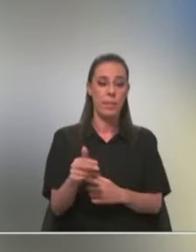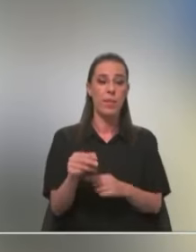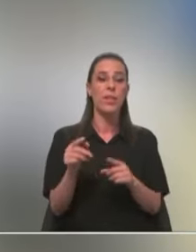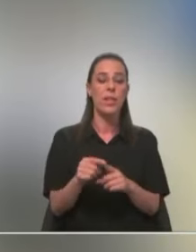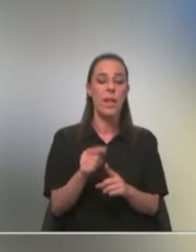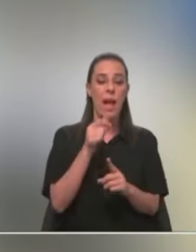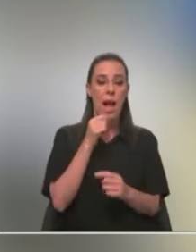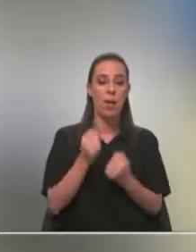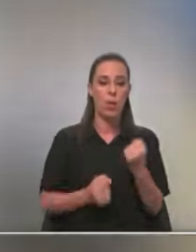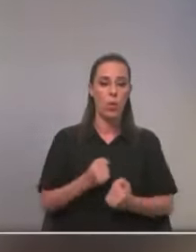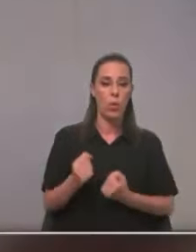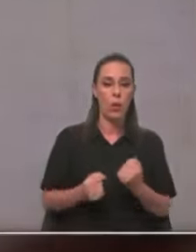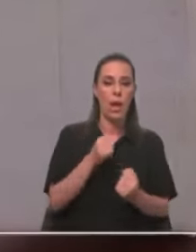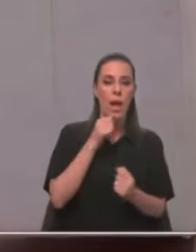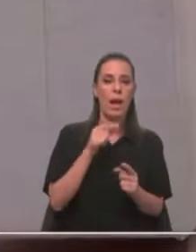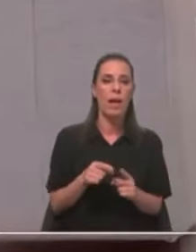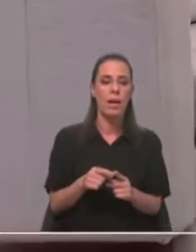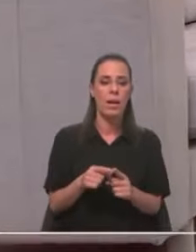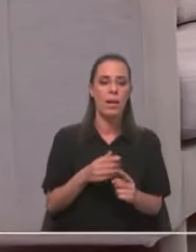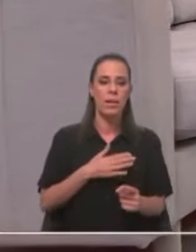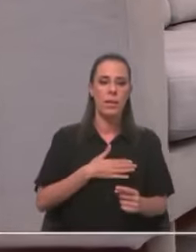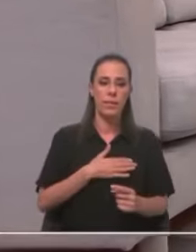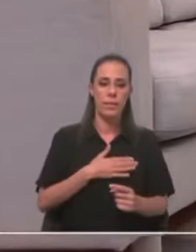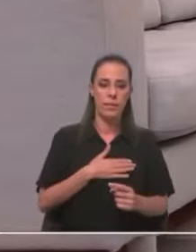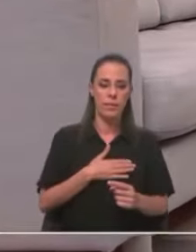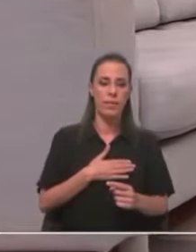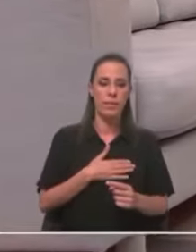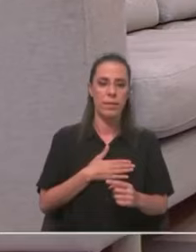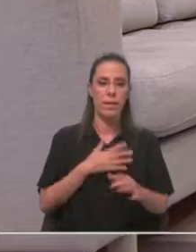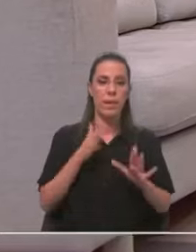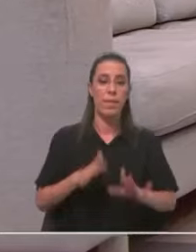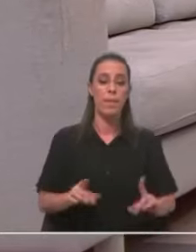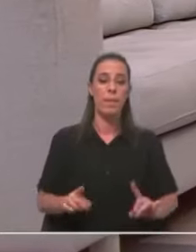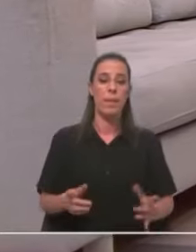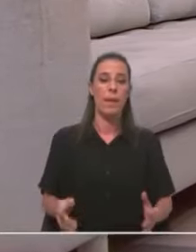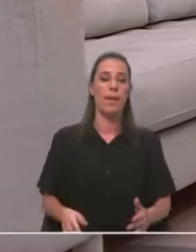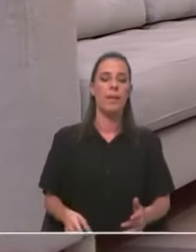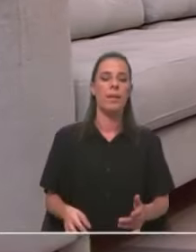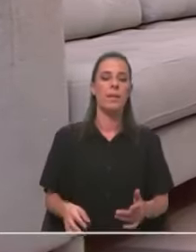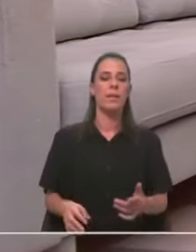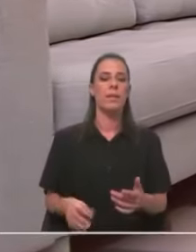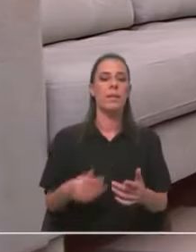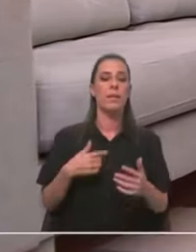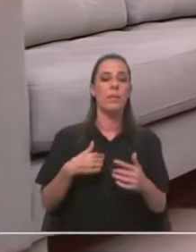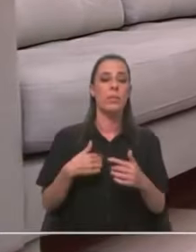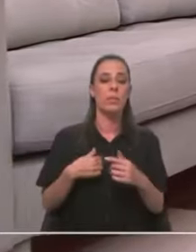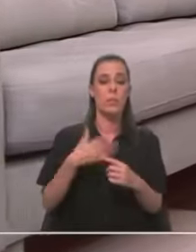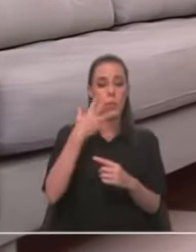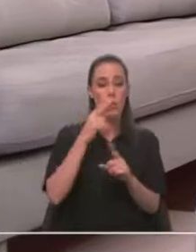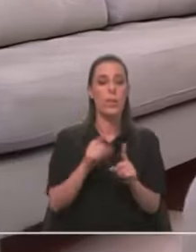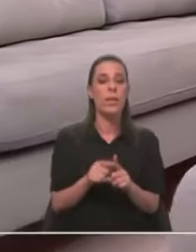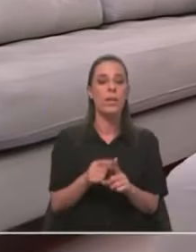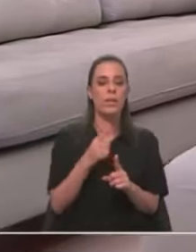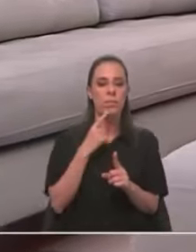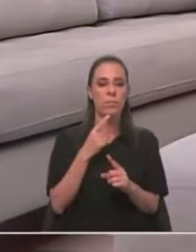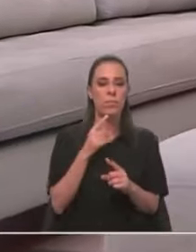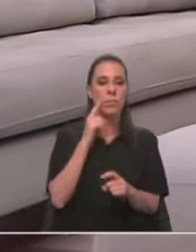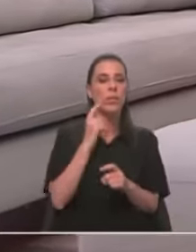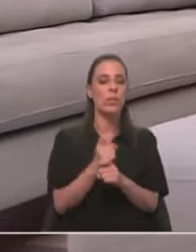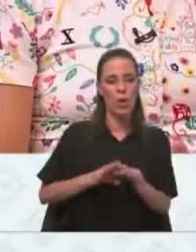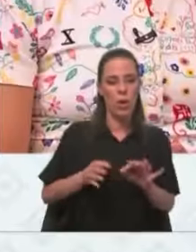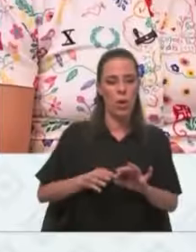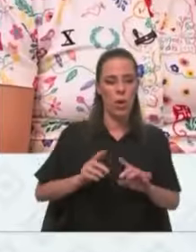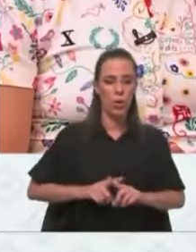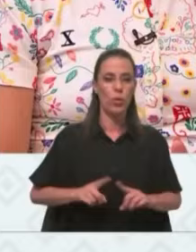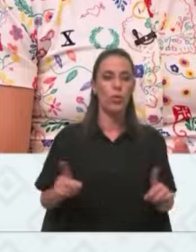dentro d'água para poder cardiovascular não parar, mas faço o meu dia era muito